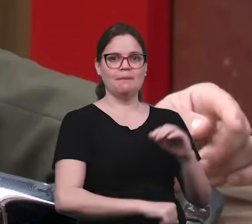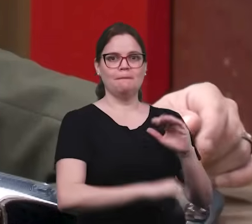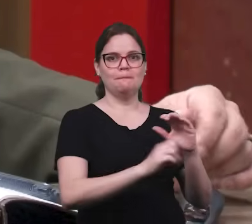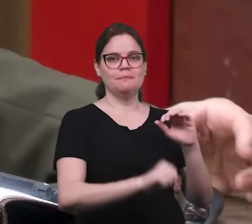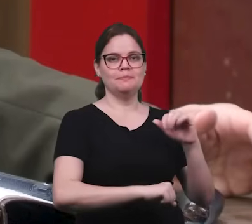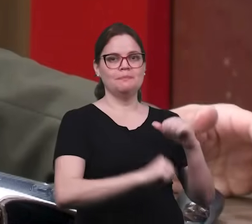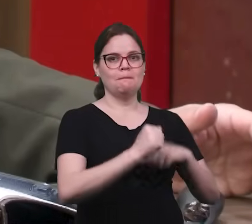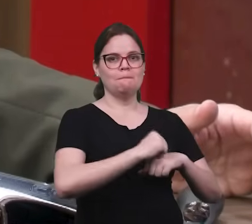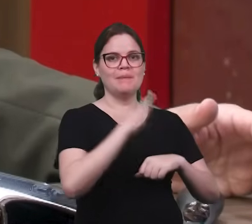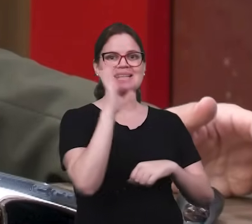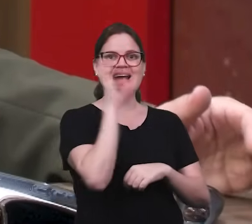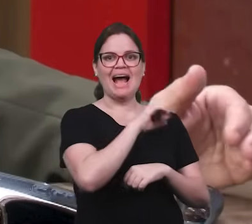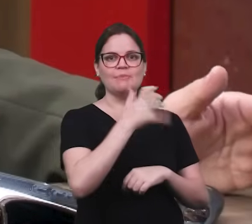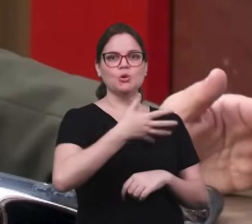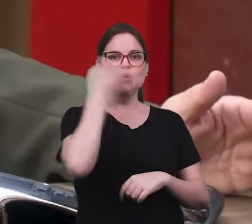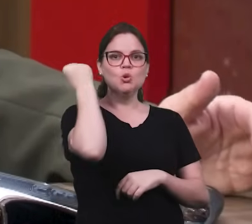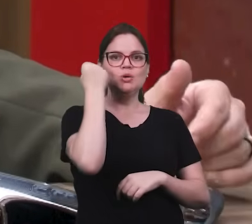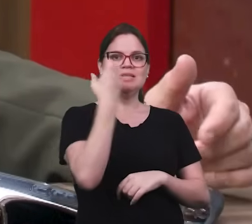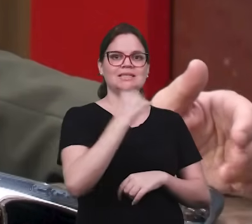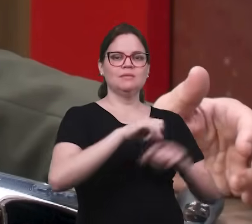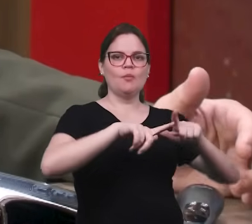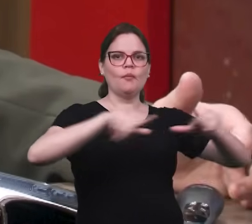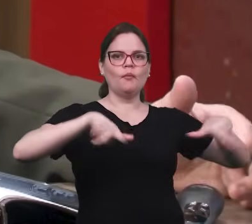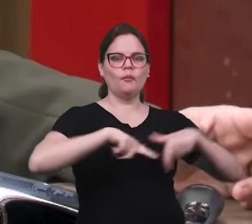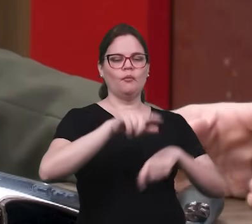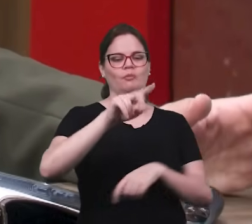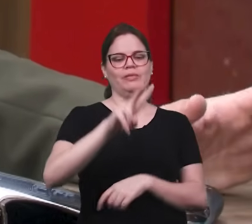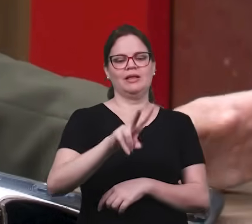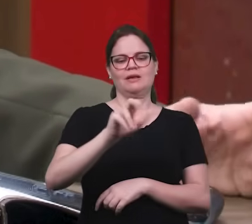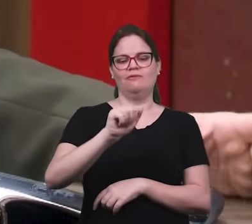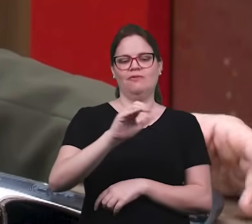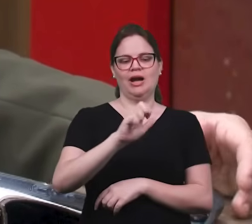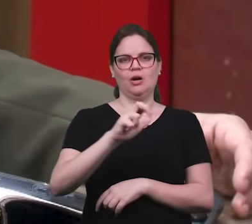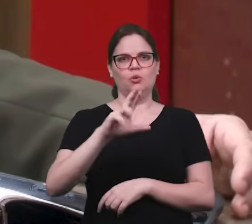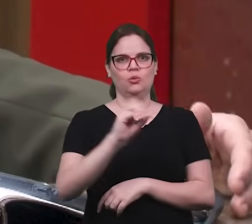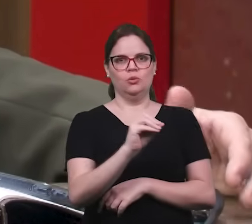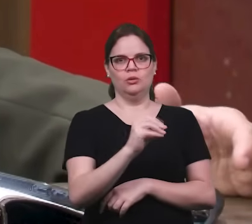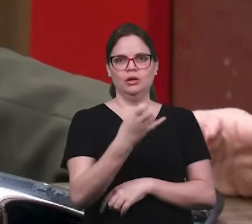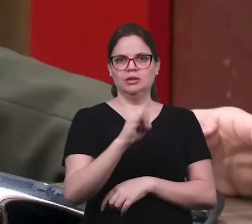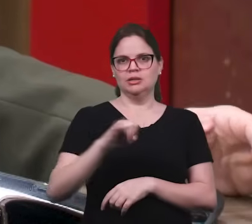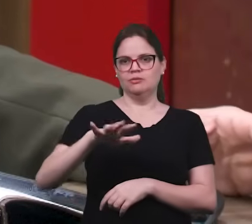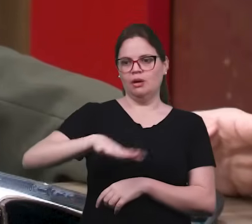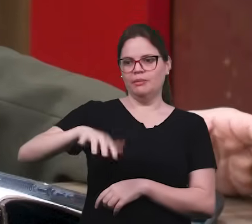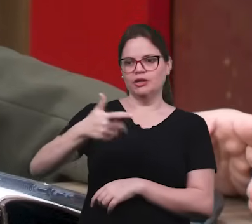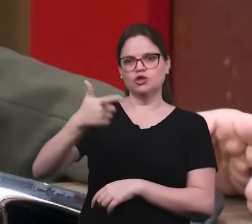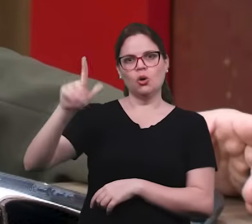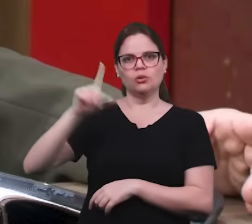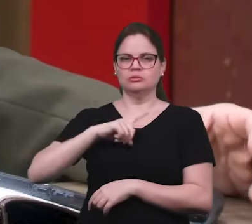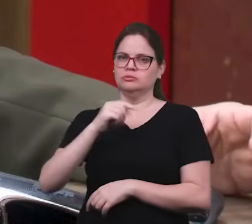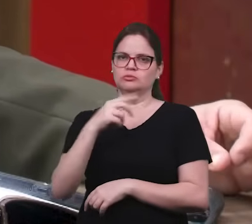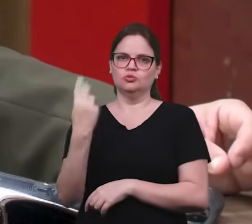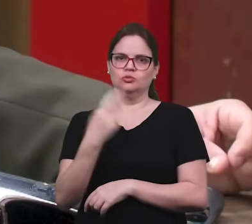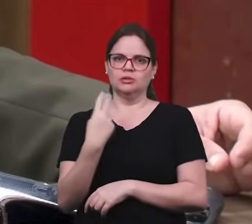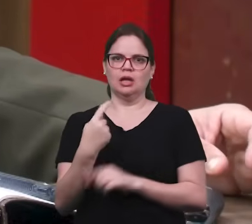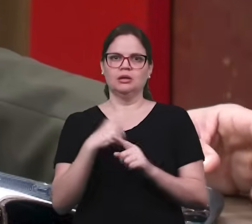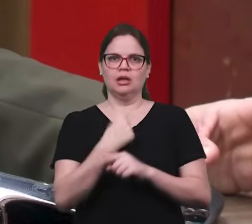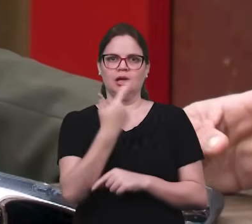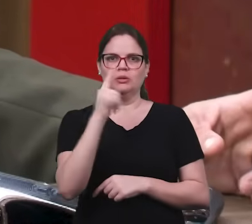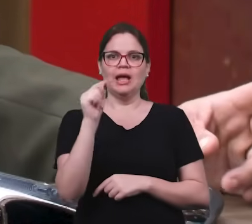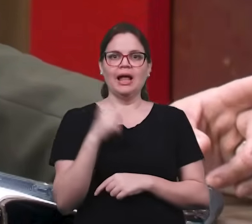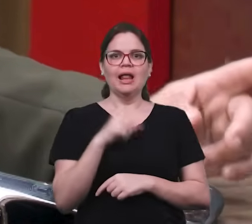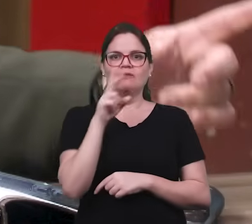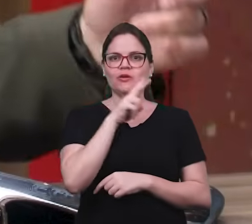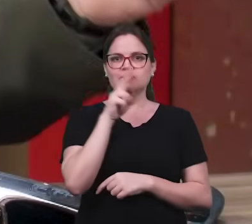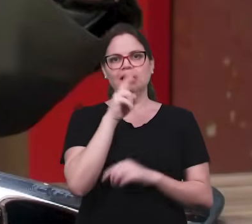Quando você vai para outros ambientes, para outros meios, igual por exemplo na água, ela não é a coisa mais rápida. Tem coisas mais rápidas que ela, então ela diminui a sua